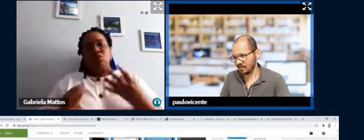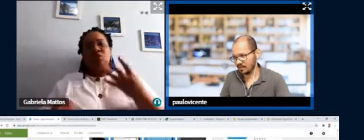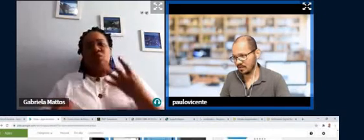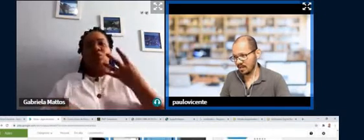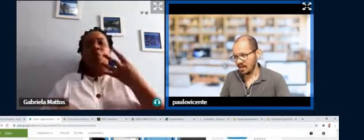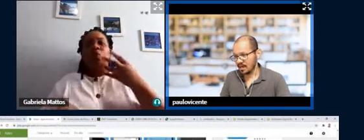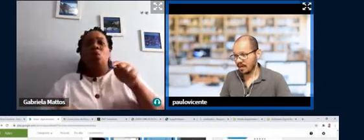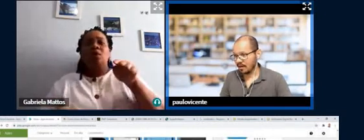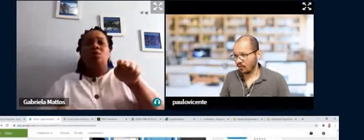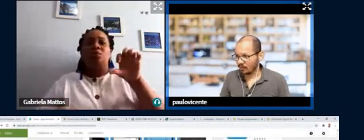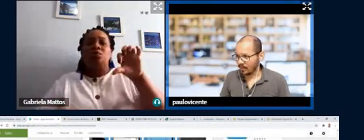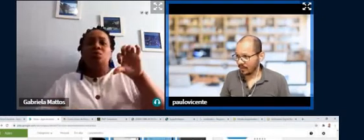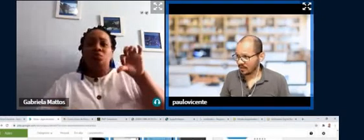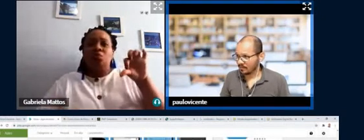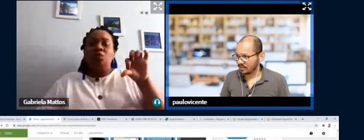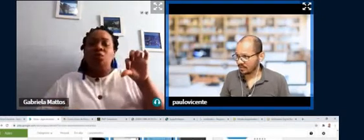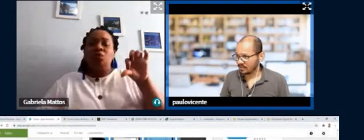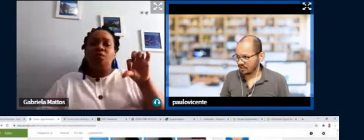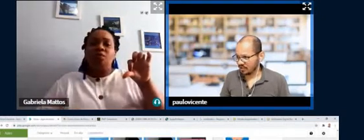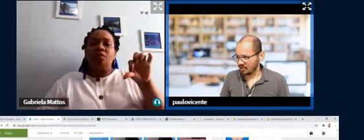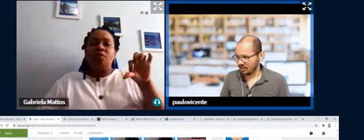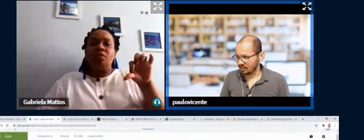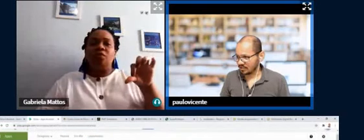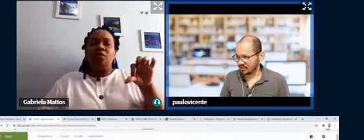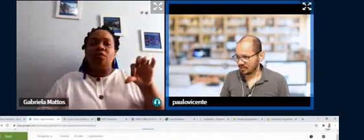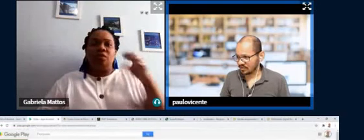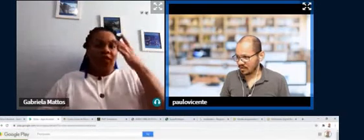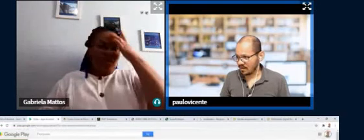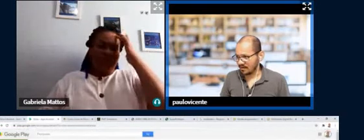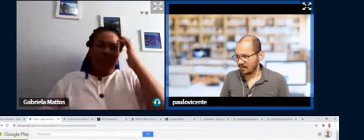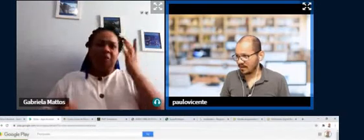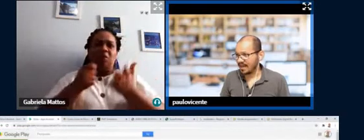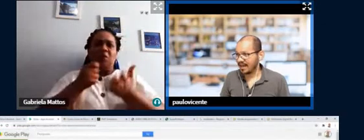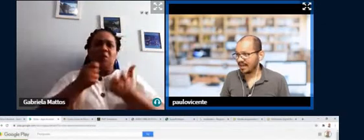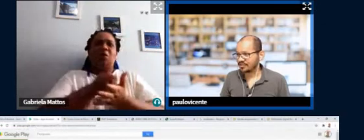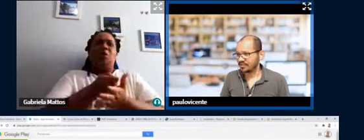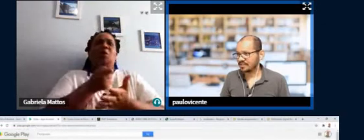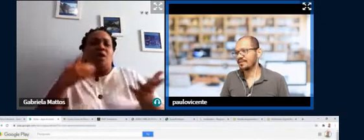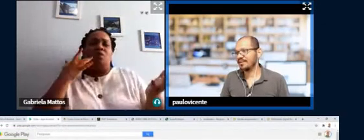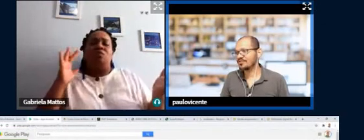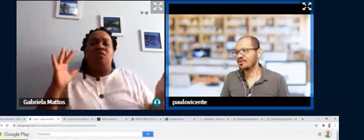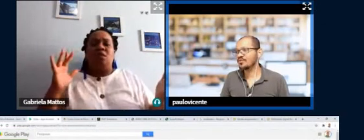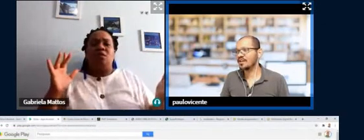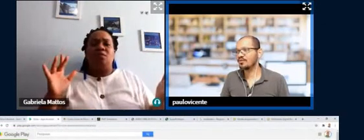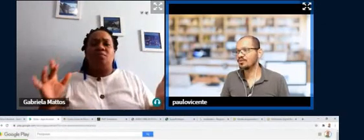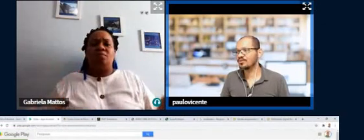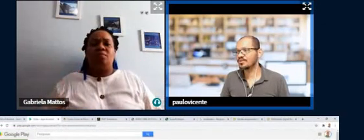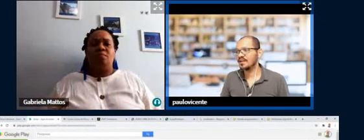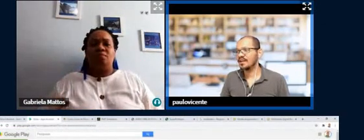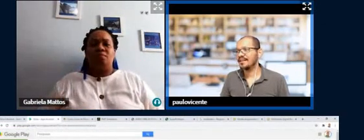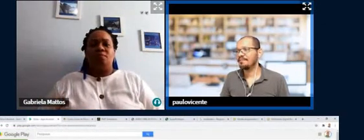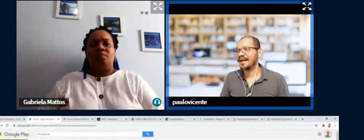aqui, ó. O pessoal é muito exigente, tá? Não sei qual é, acho que já sei por quê.